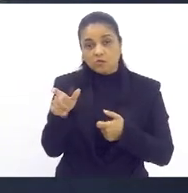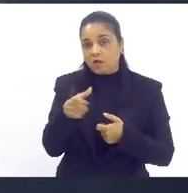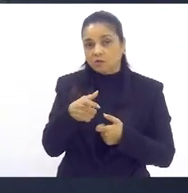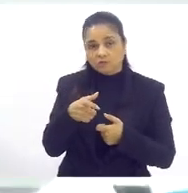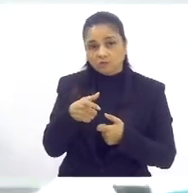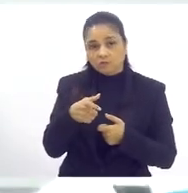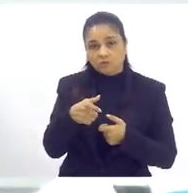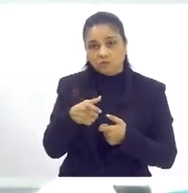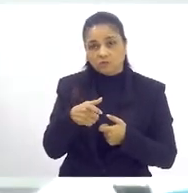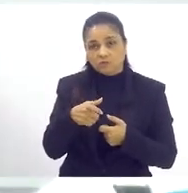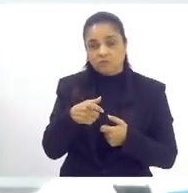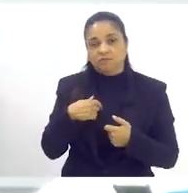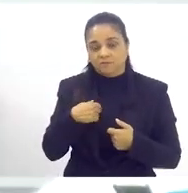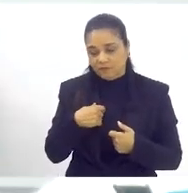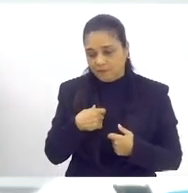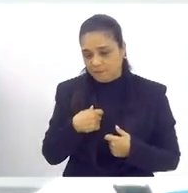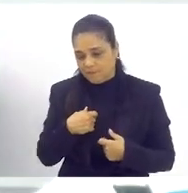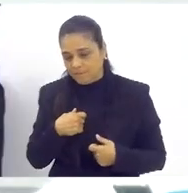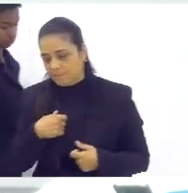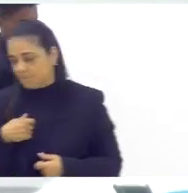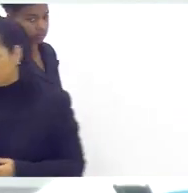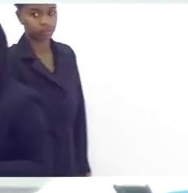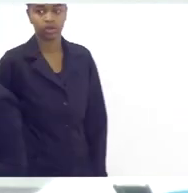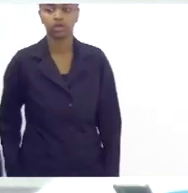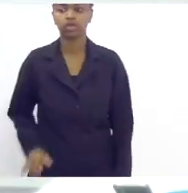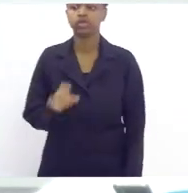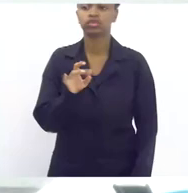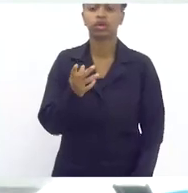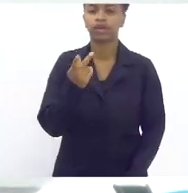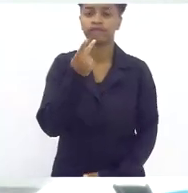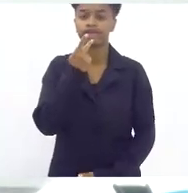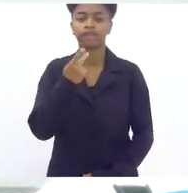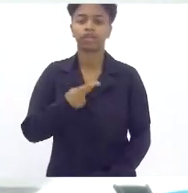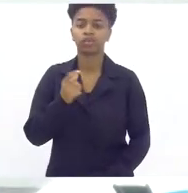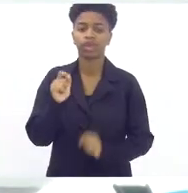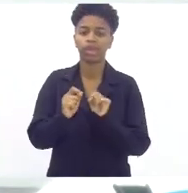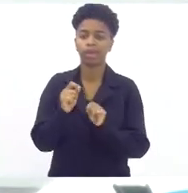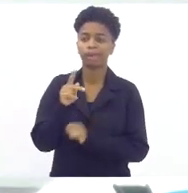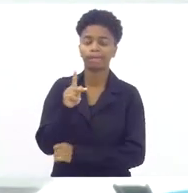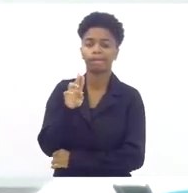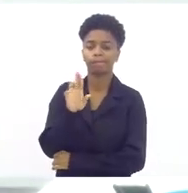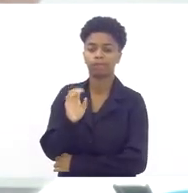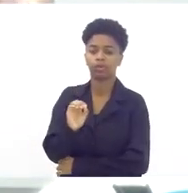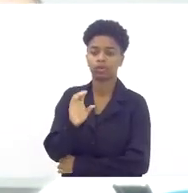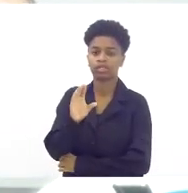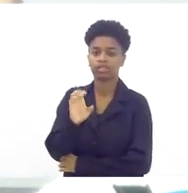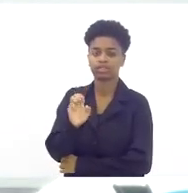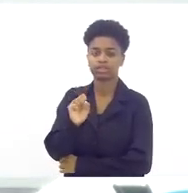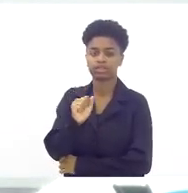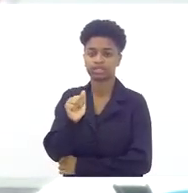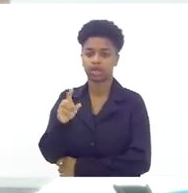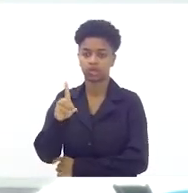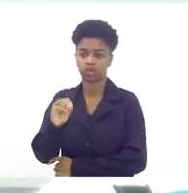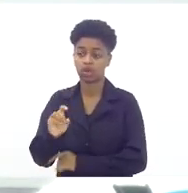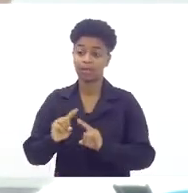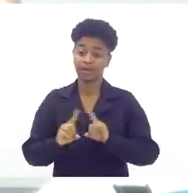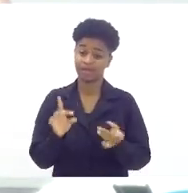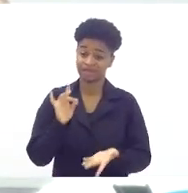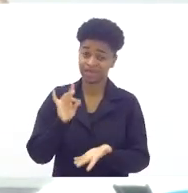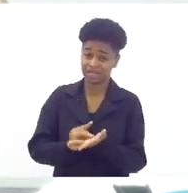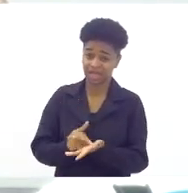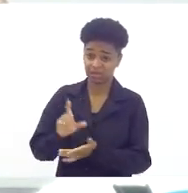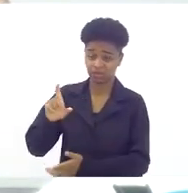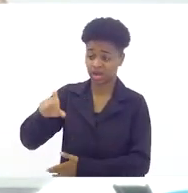volta para a gente com uma devolutiva de processado mas conta lá esse cartão